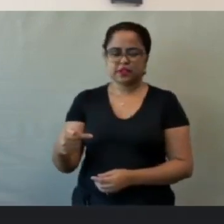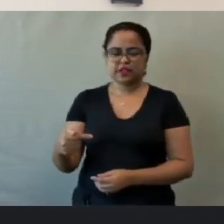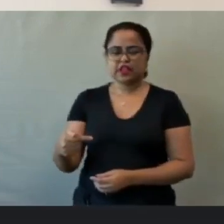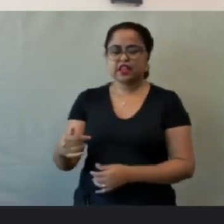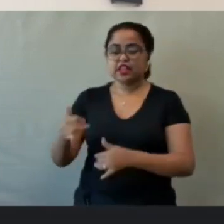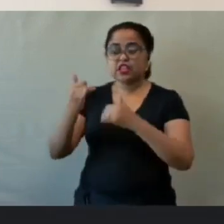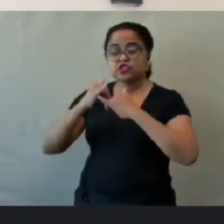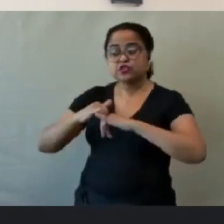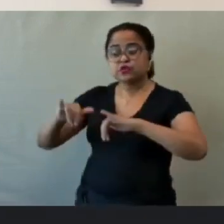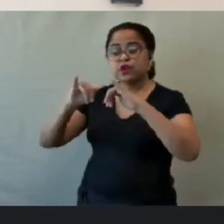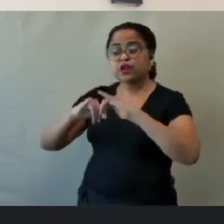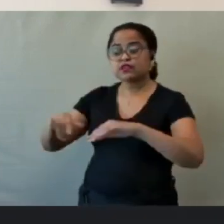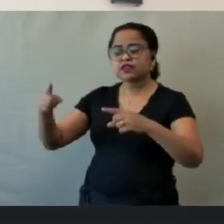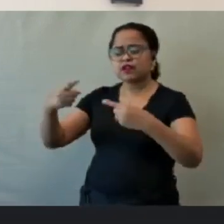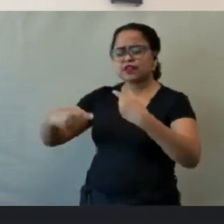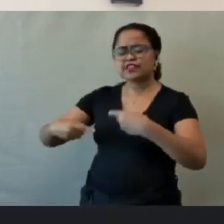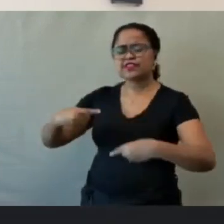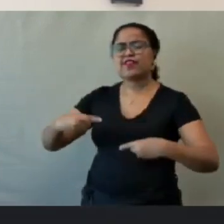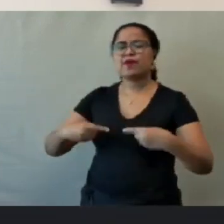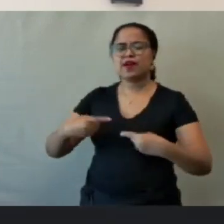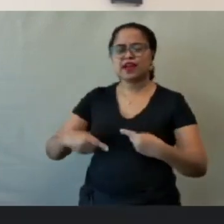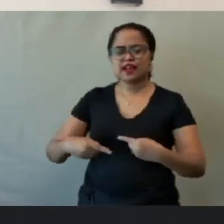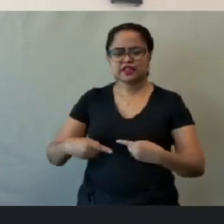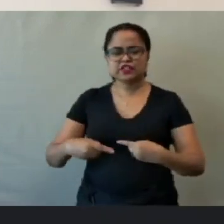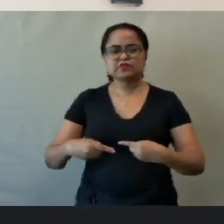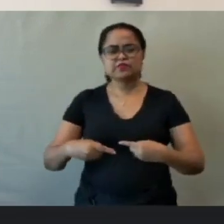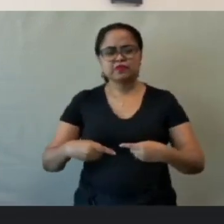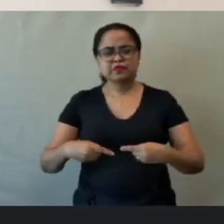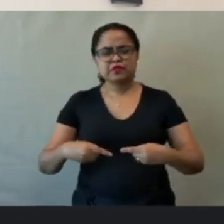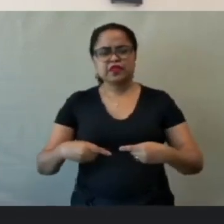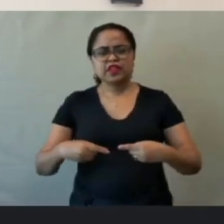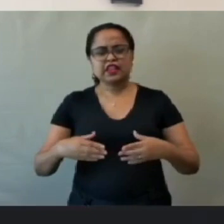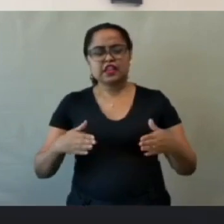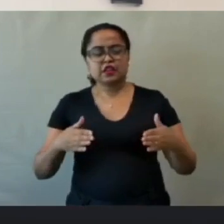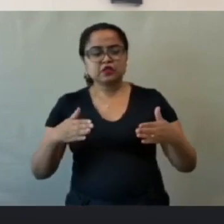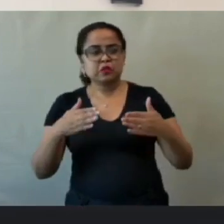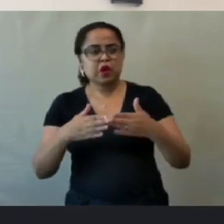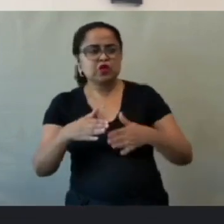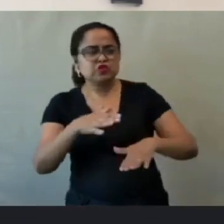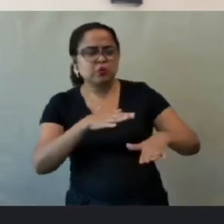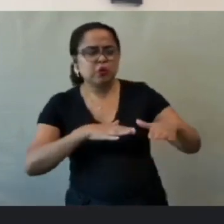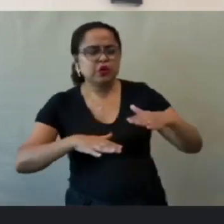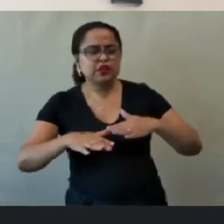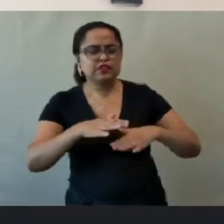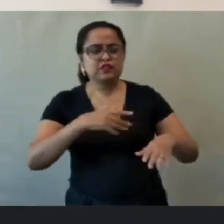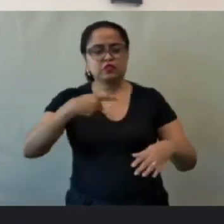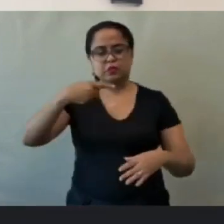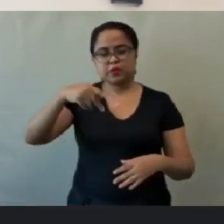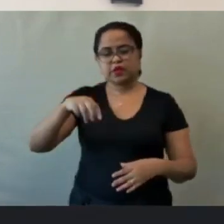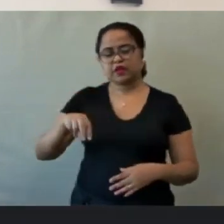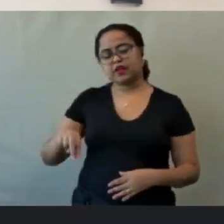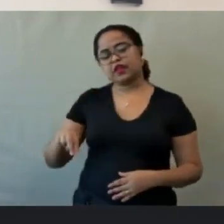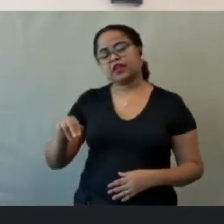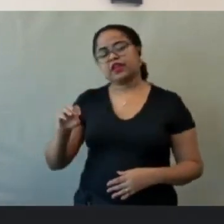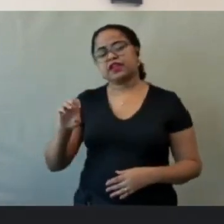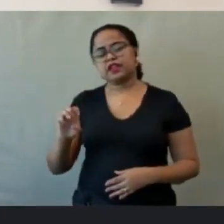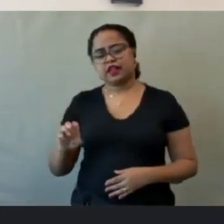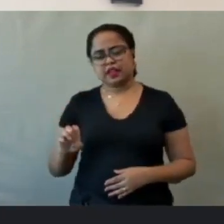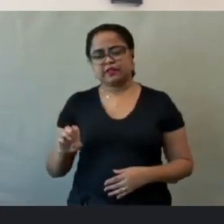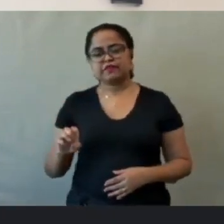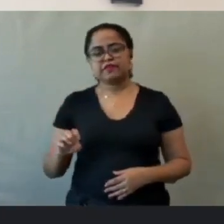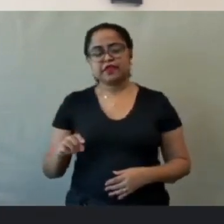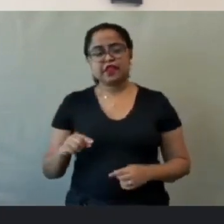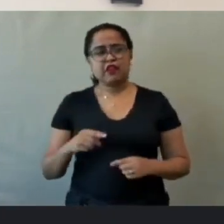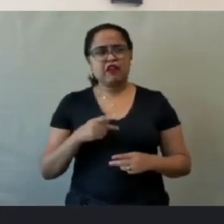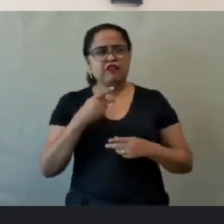esse debate, que acaba correspondendo a um processo de mobilização em torno do Plano Nacional de Educação. Falar de educação é sempre um desafio